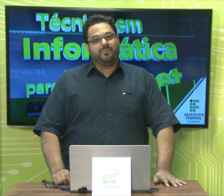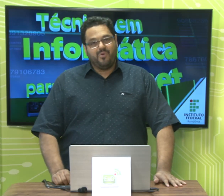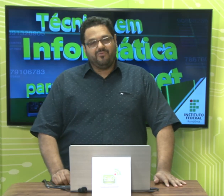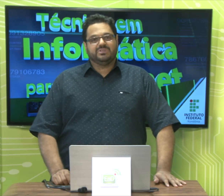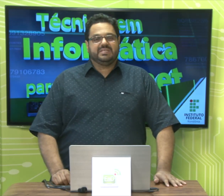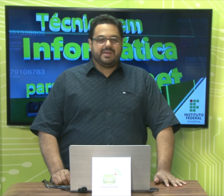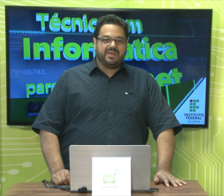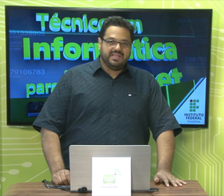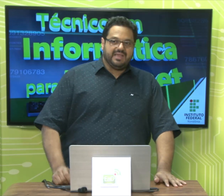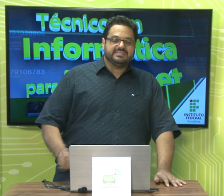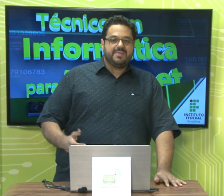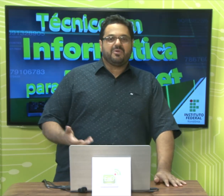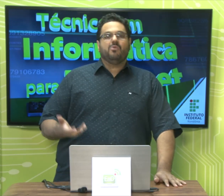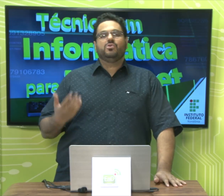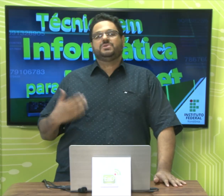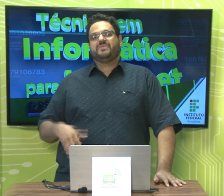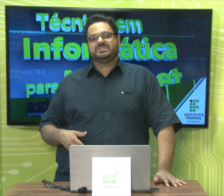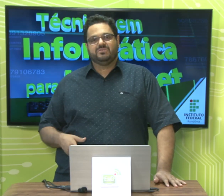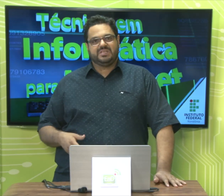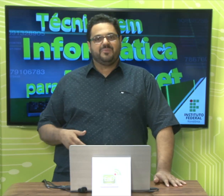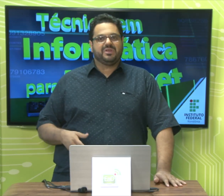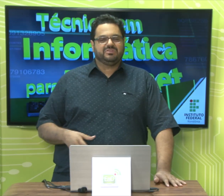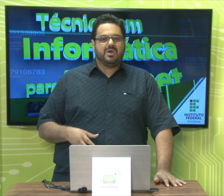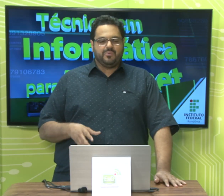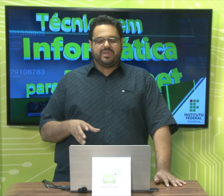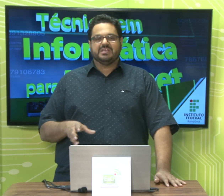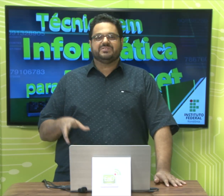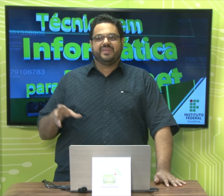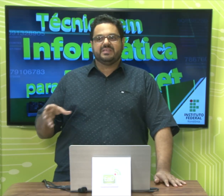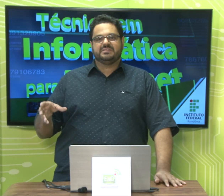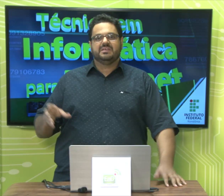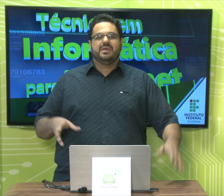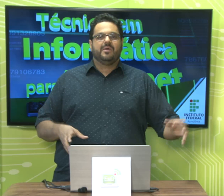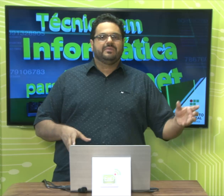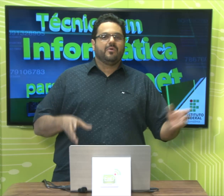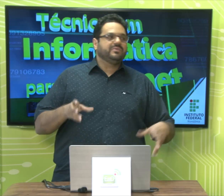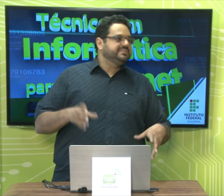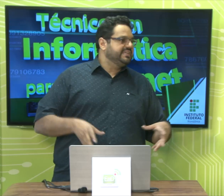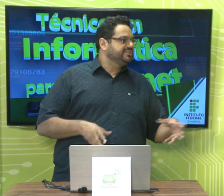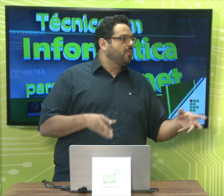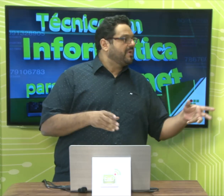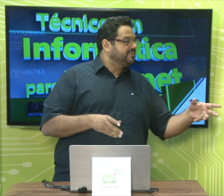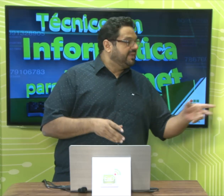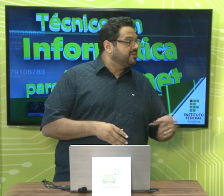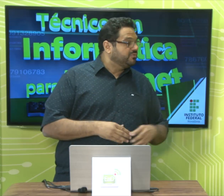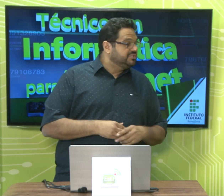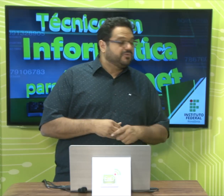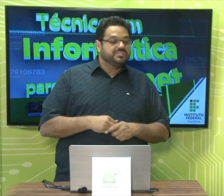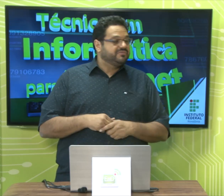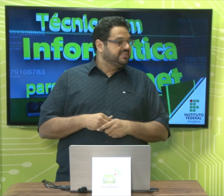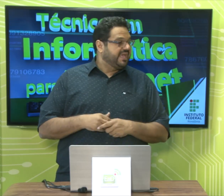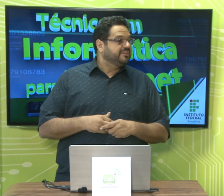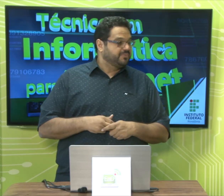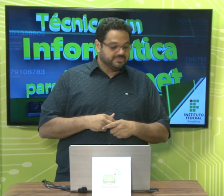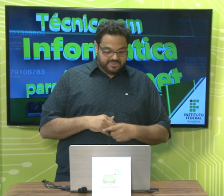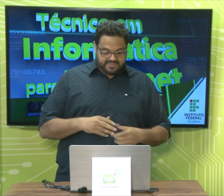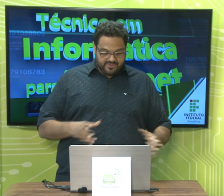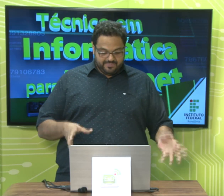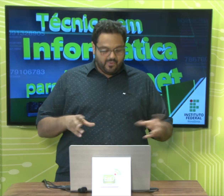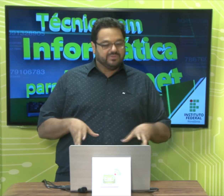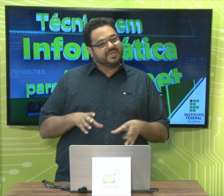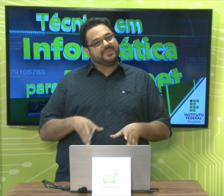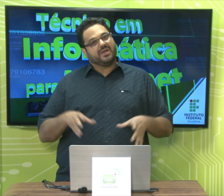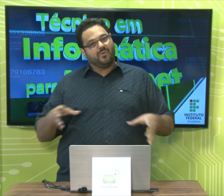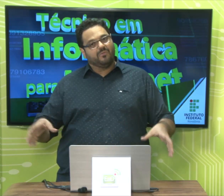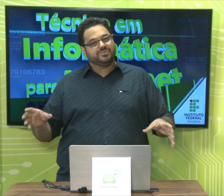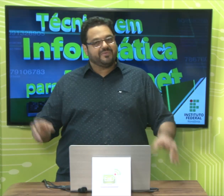é bom você trabalhar sempre com a última versão do sistema operacional, porque às vezes não existe compatibilidade de alguns dispositivos internos, professor. Então é